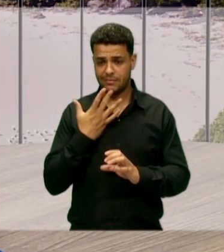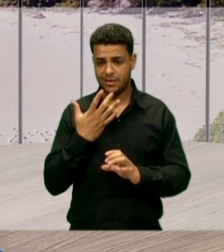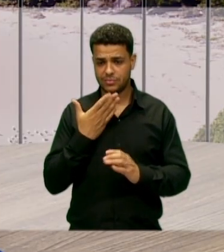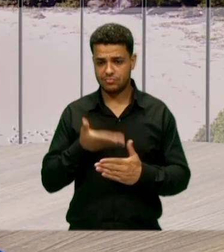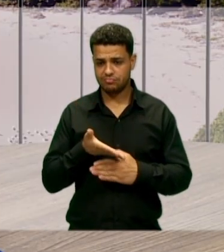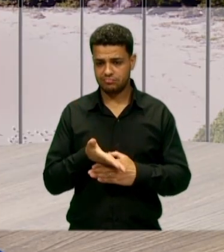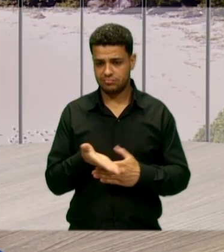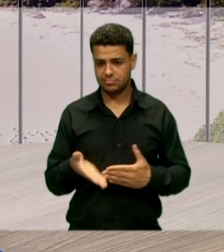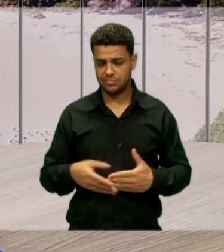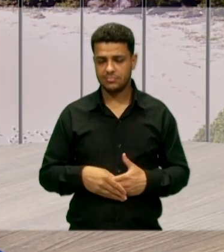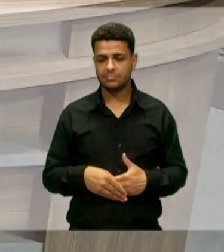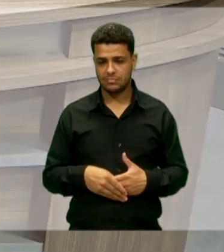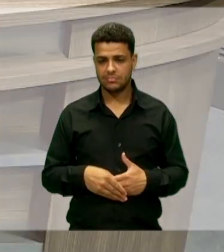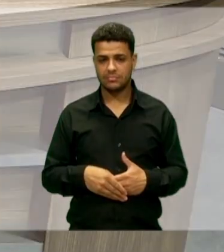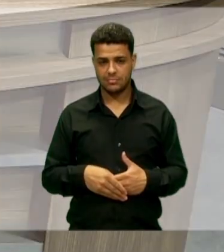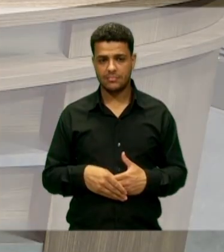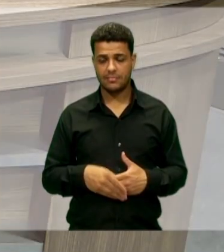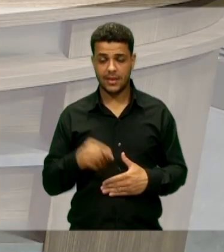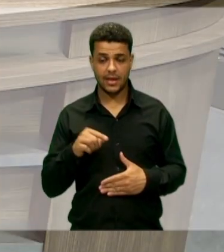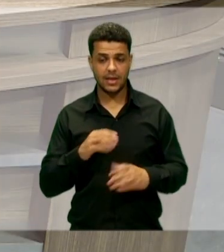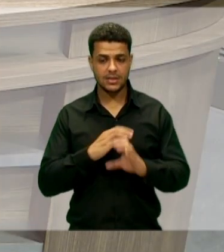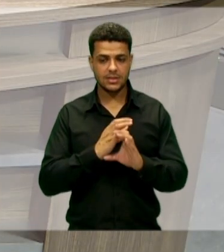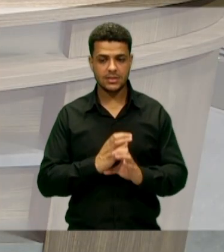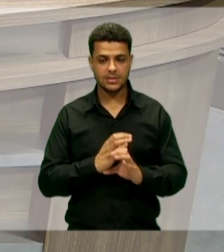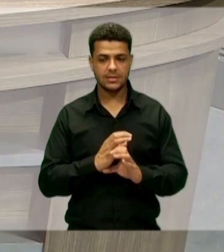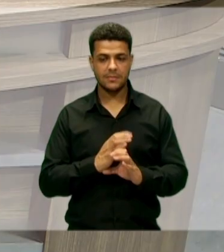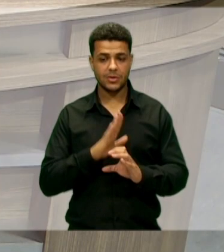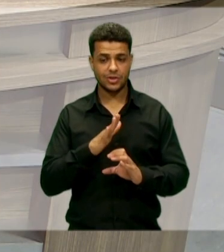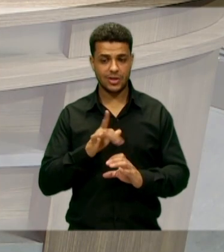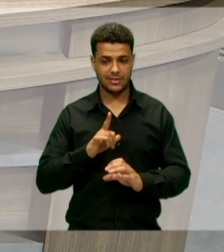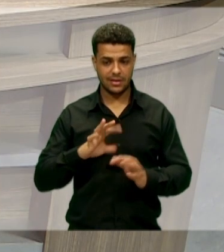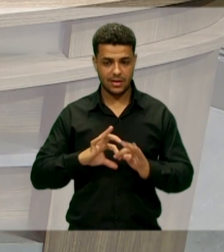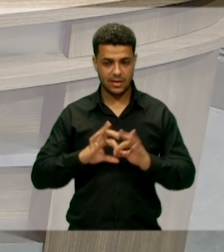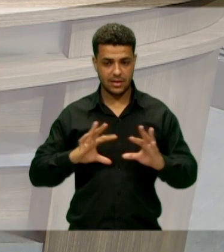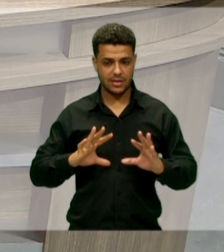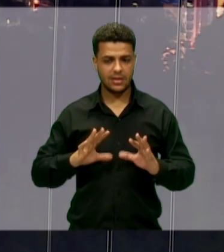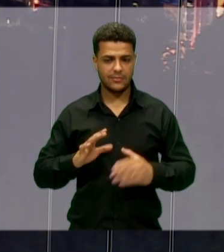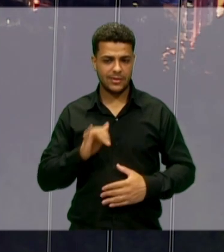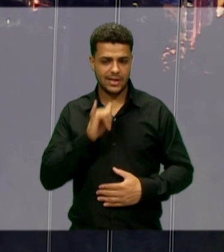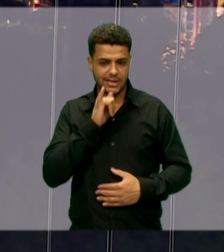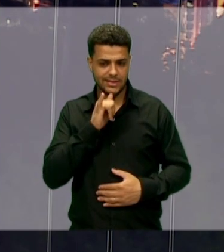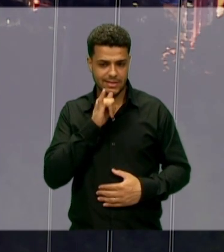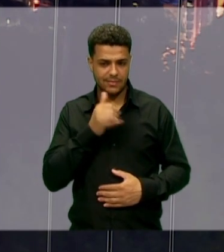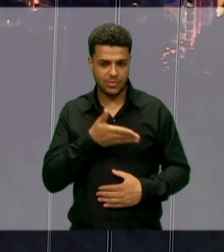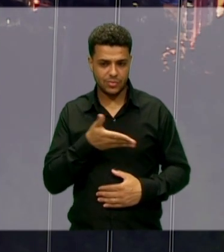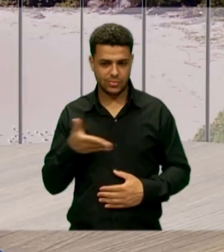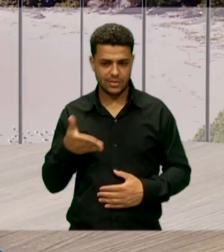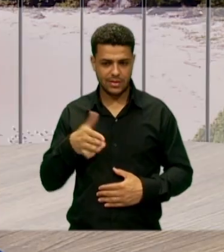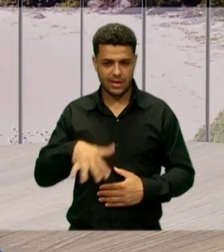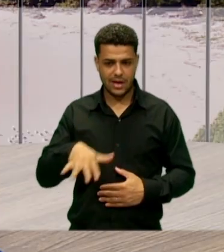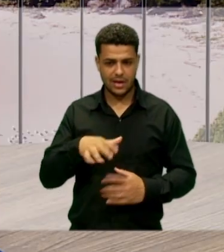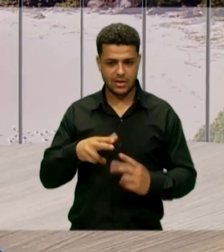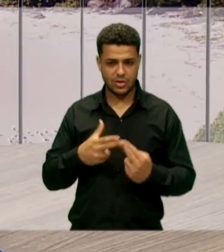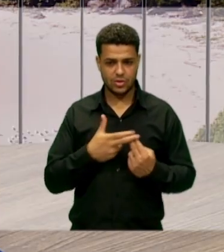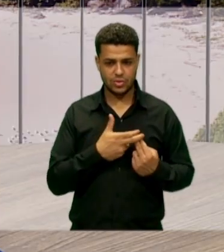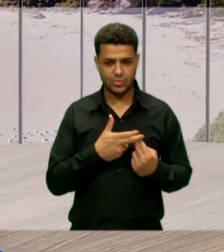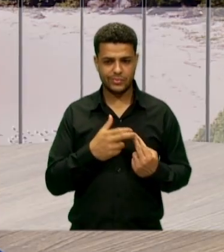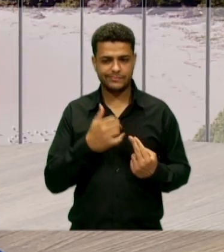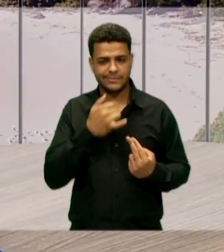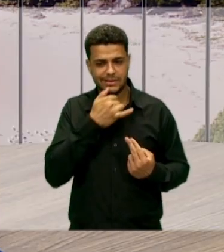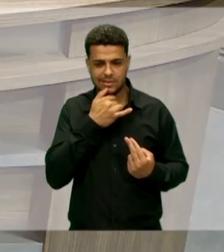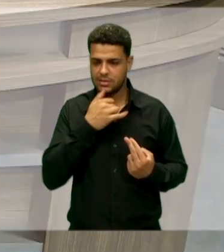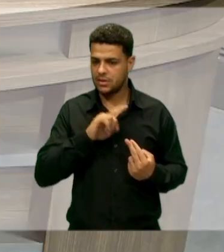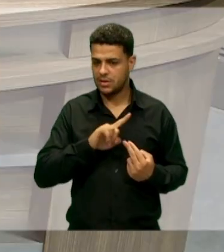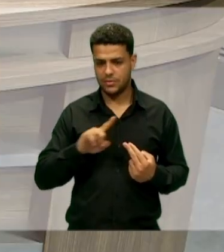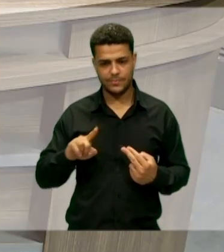factível. E esse exame já está disponível, por exemplo, na rede SUS? Não. Infelizmente